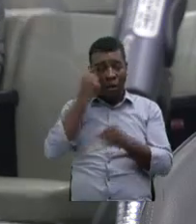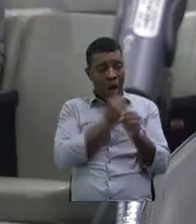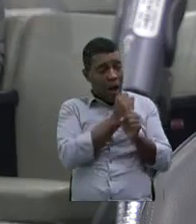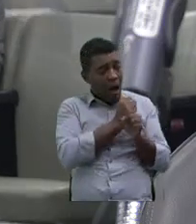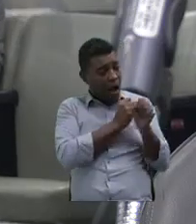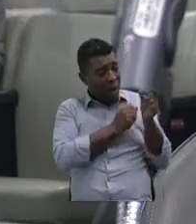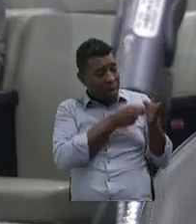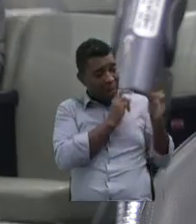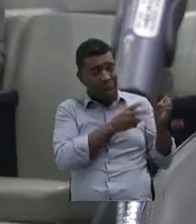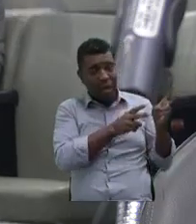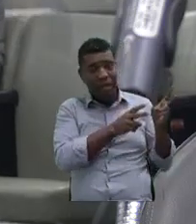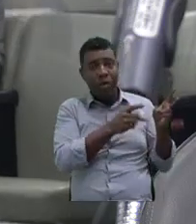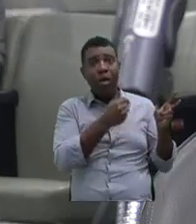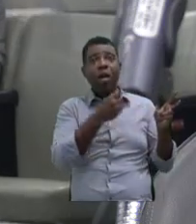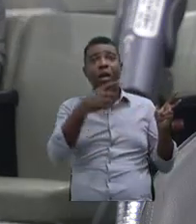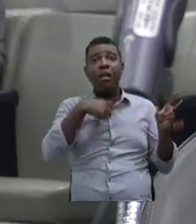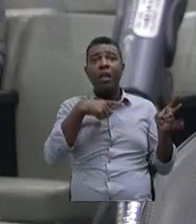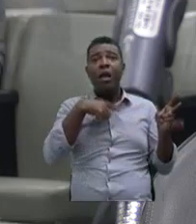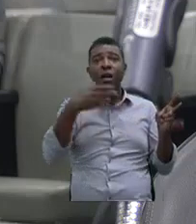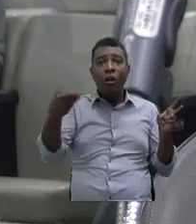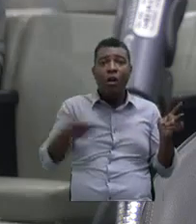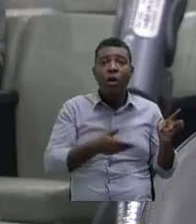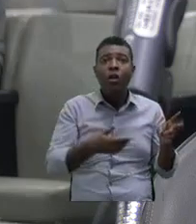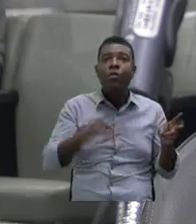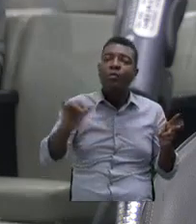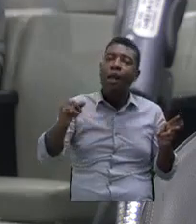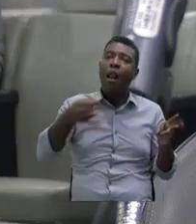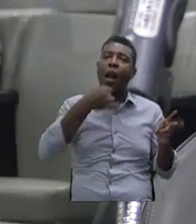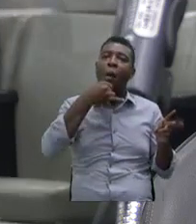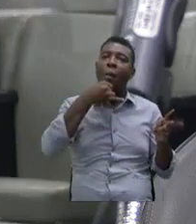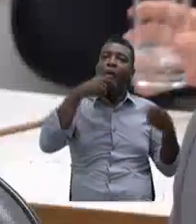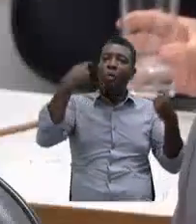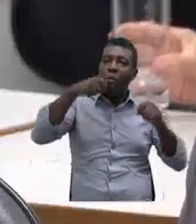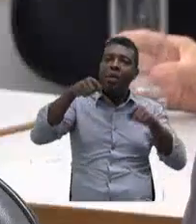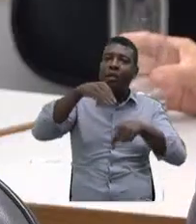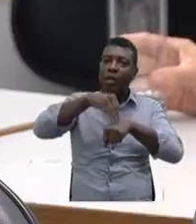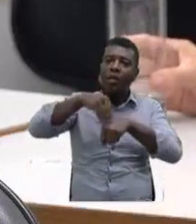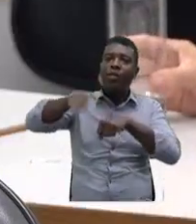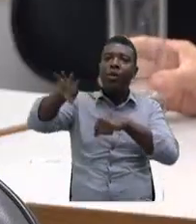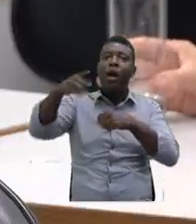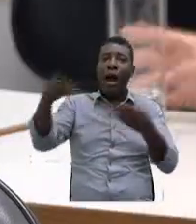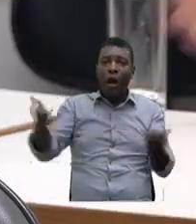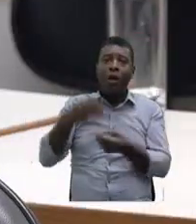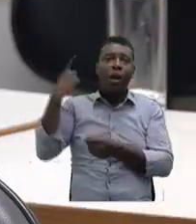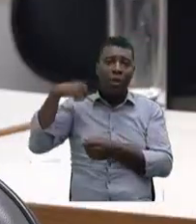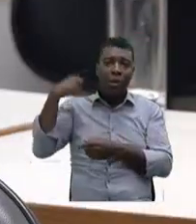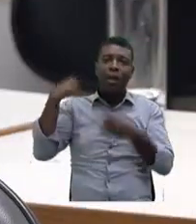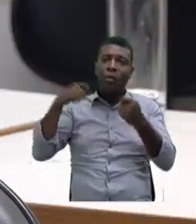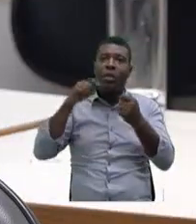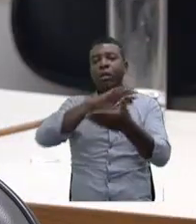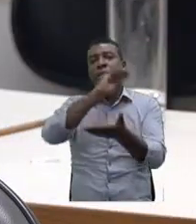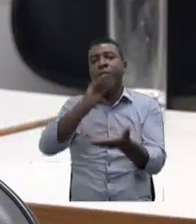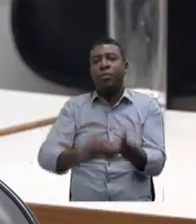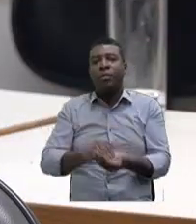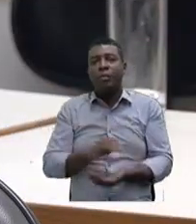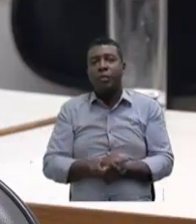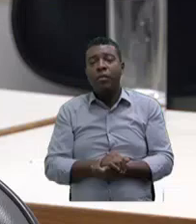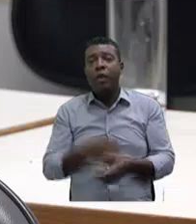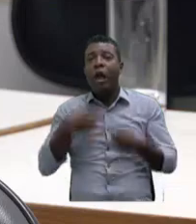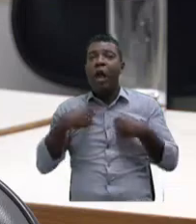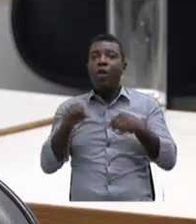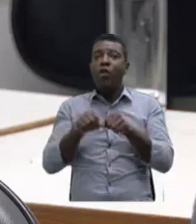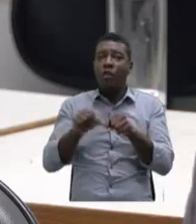este lamento, e que agora, eleito deputado, eu não poderia deixar de trazer. Eu fiz alguns requerimentos aqui também,